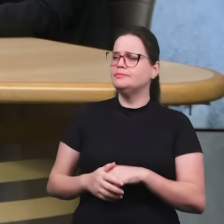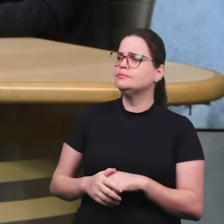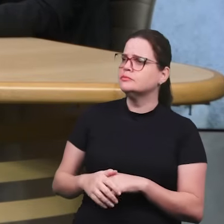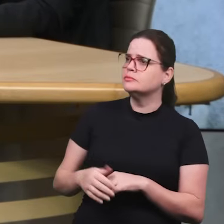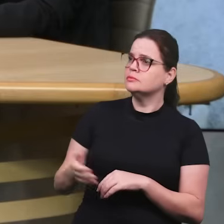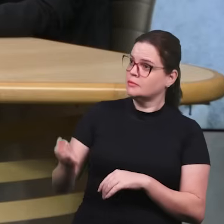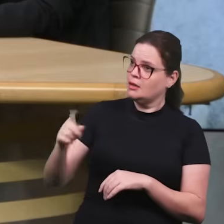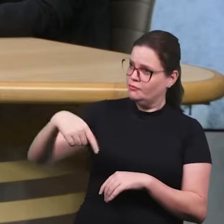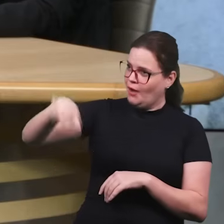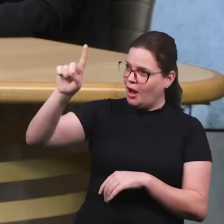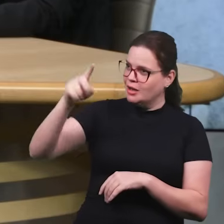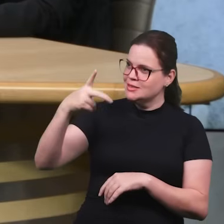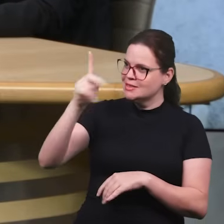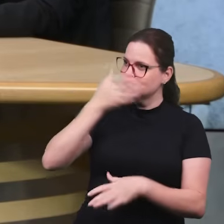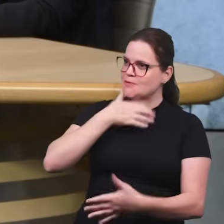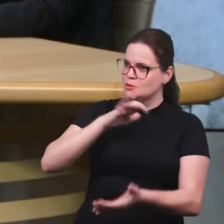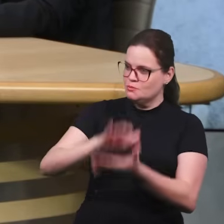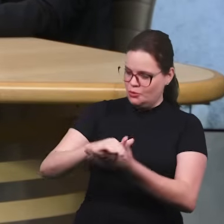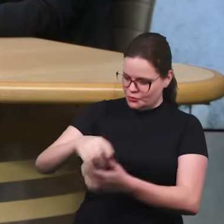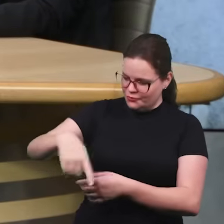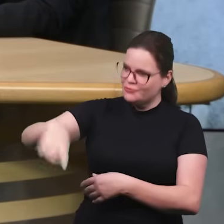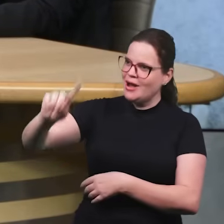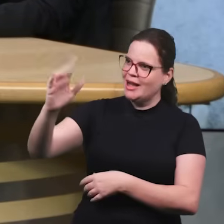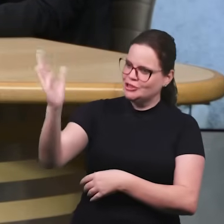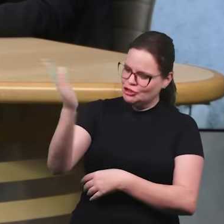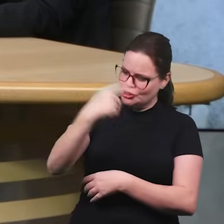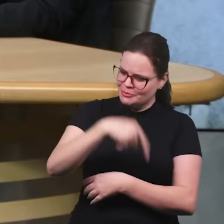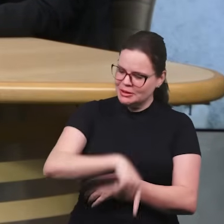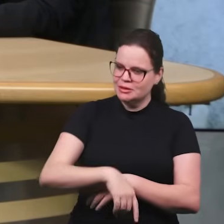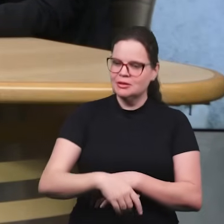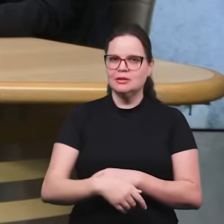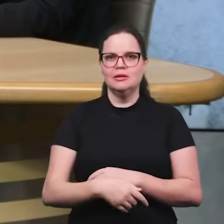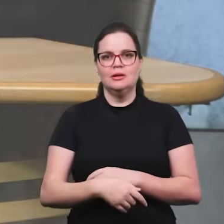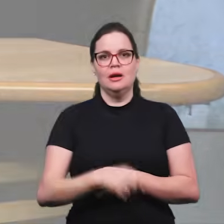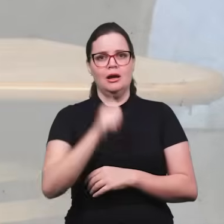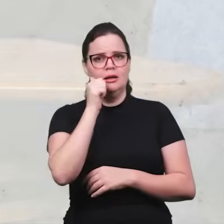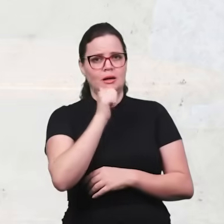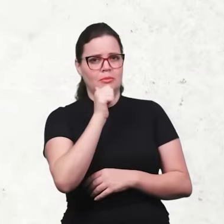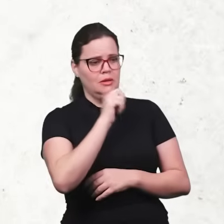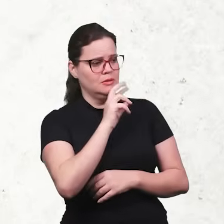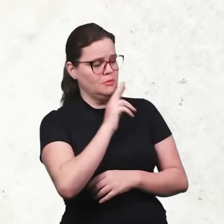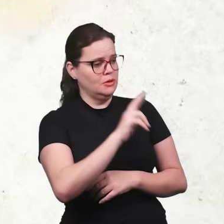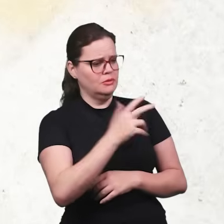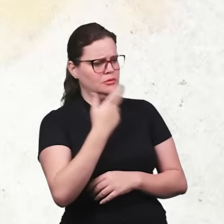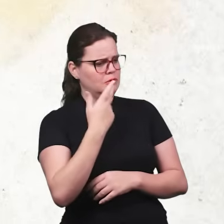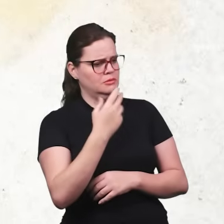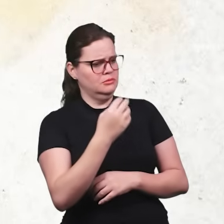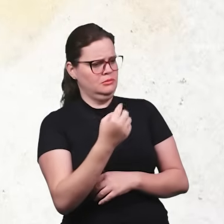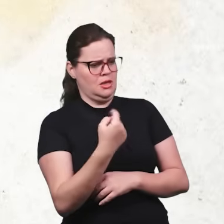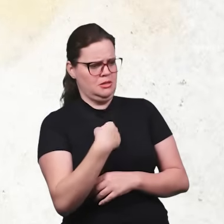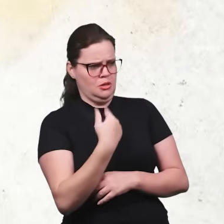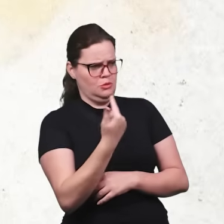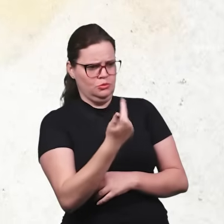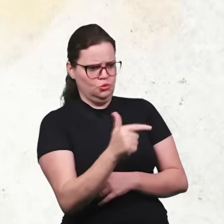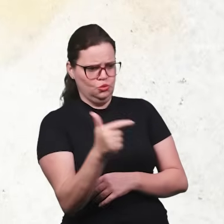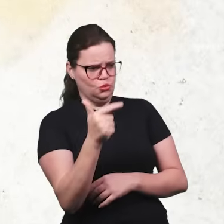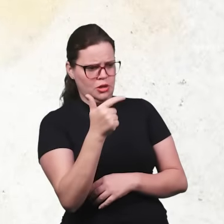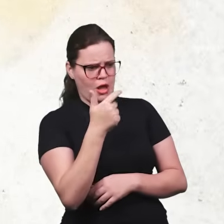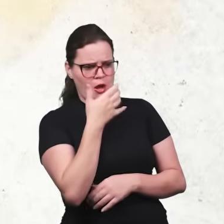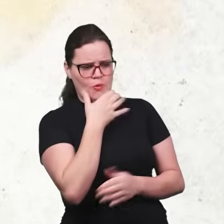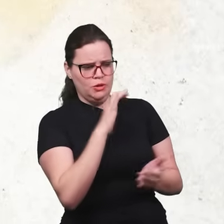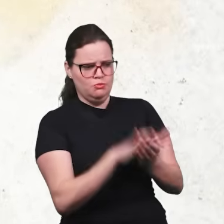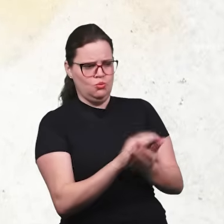chama o teu marido e vem cá. A mulher no versículo 17 fala assim: a mulher respondeu e disse: não